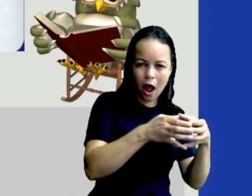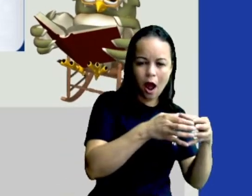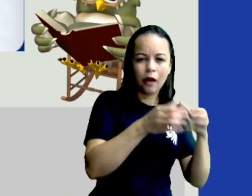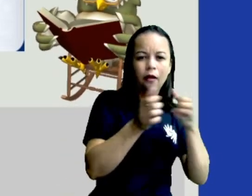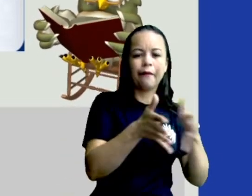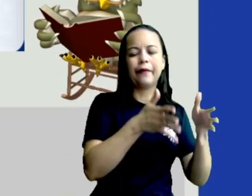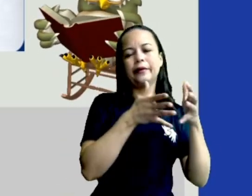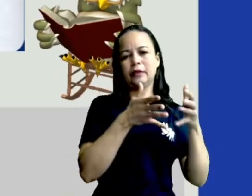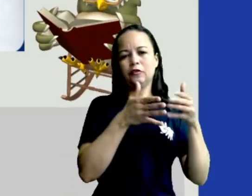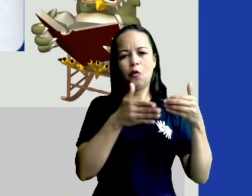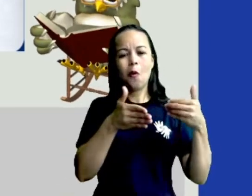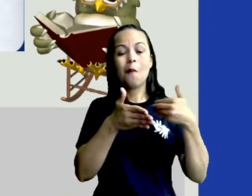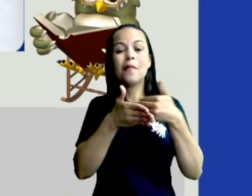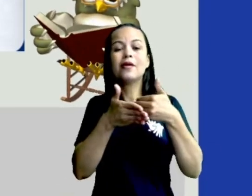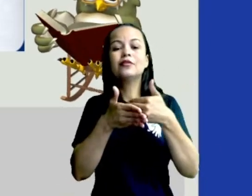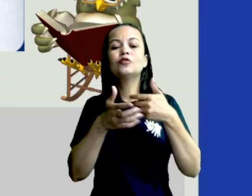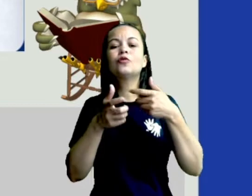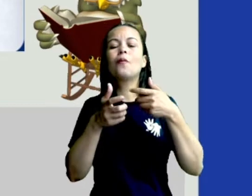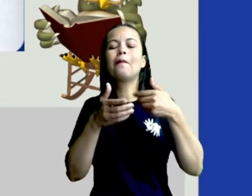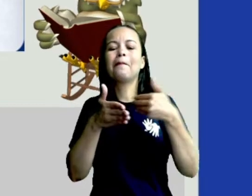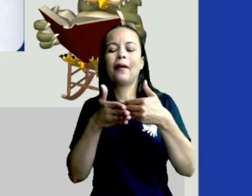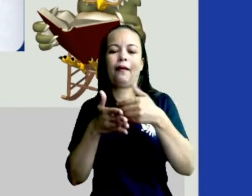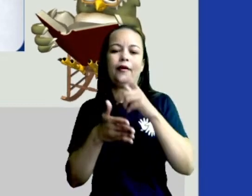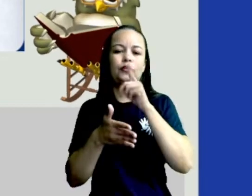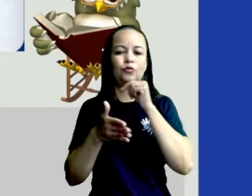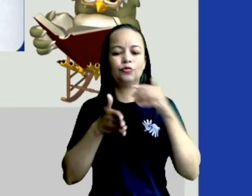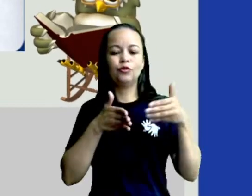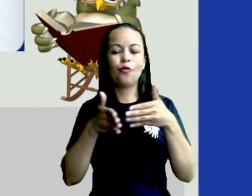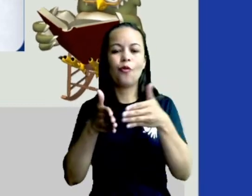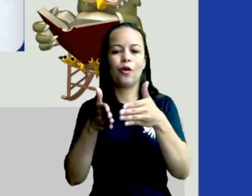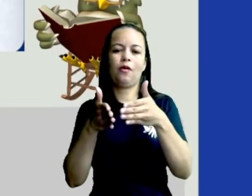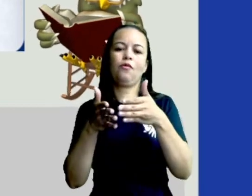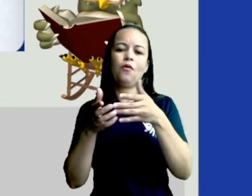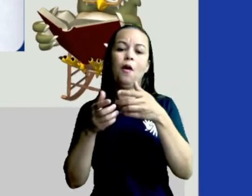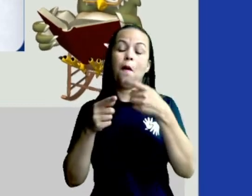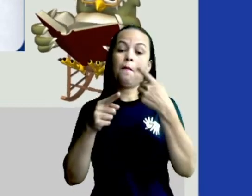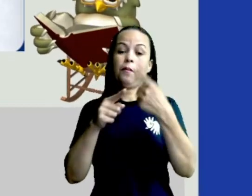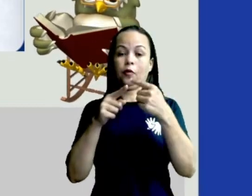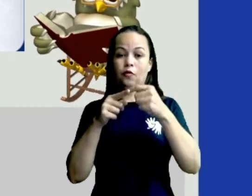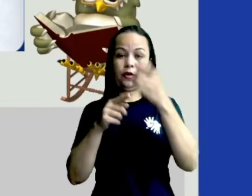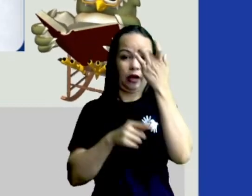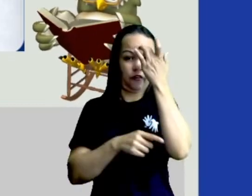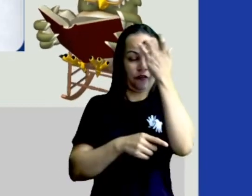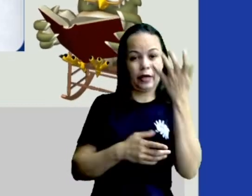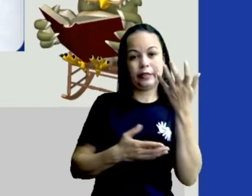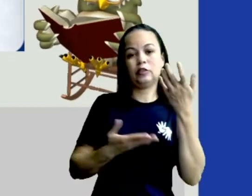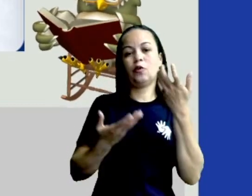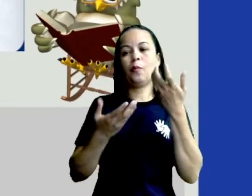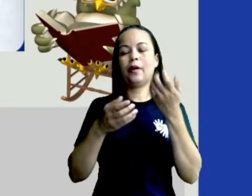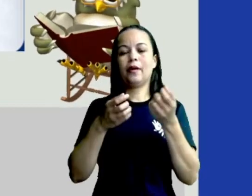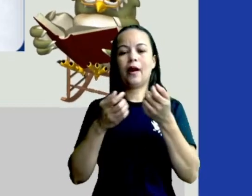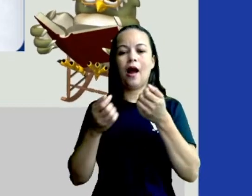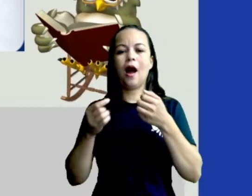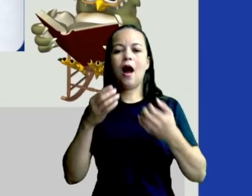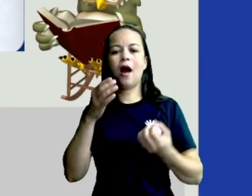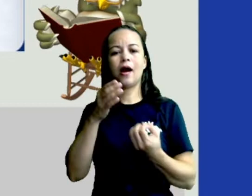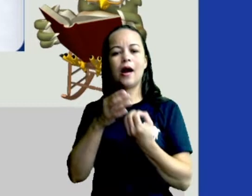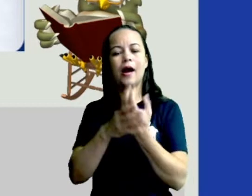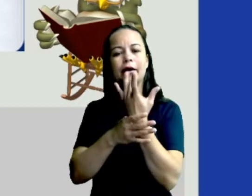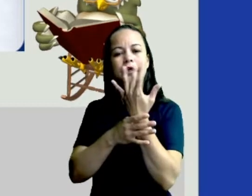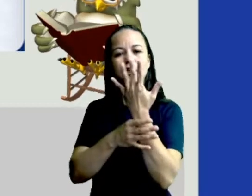beira do rio ou perto de cursos de água, porque facilitava na agricultura, na